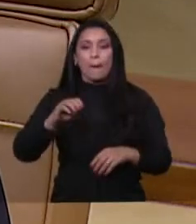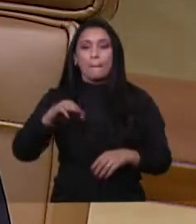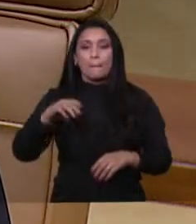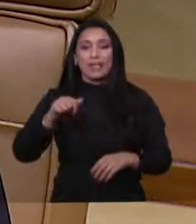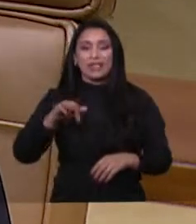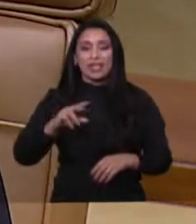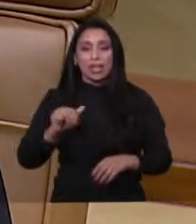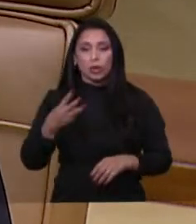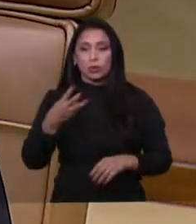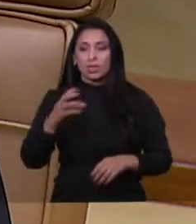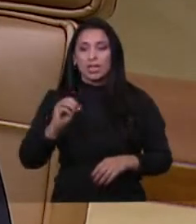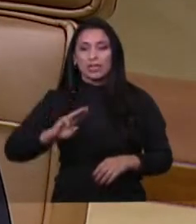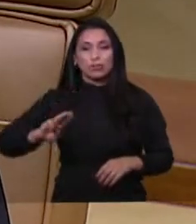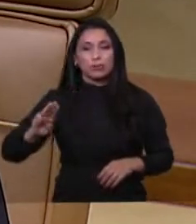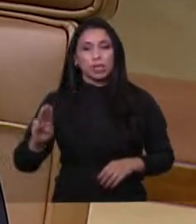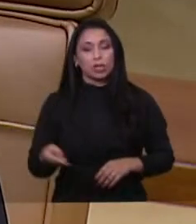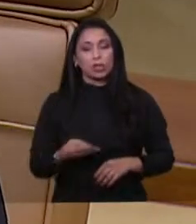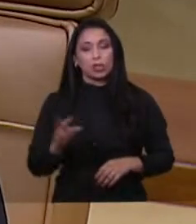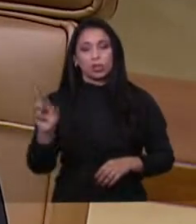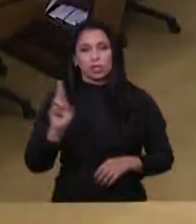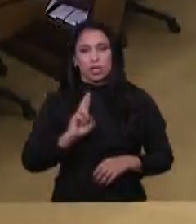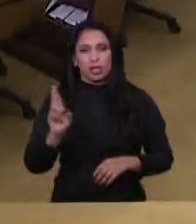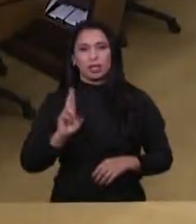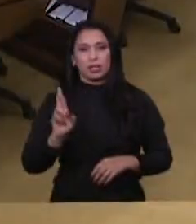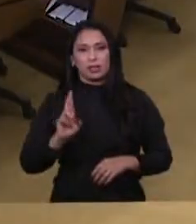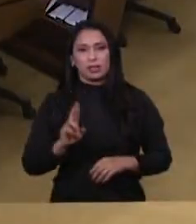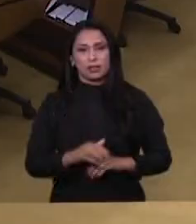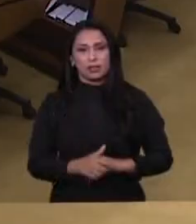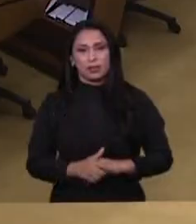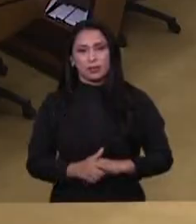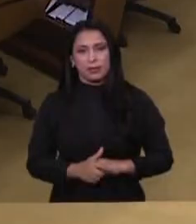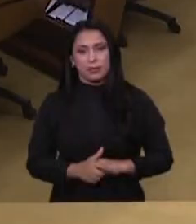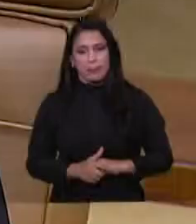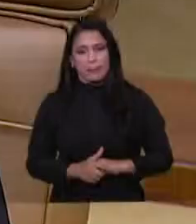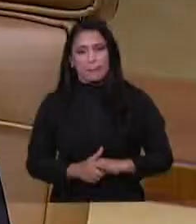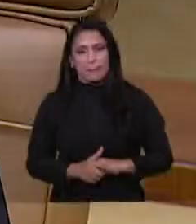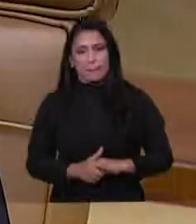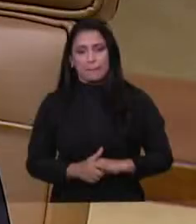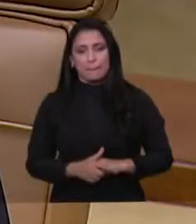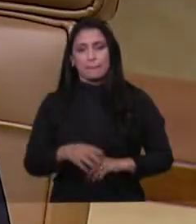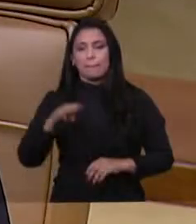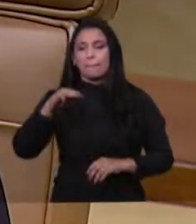de reais. Entendo, mas não fiz. Acho que é o moral que é 30 milhões. Só não, é o material.